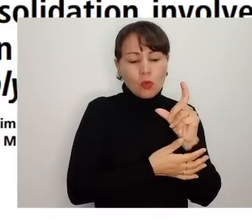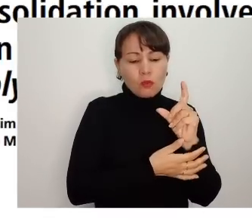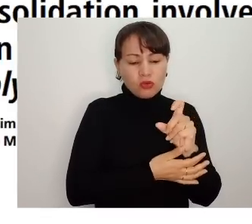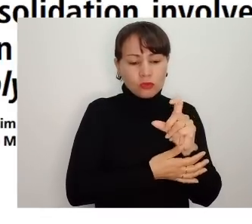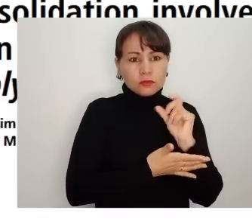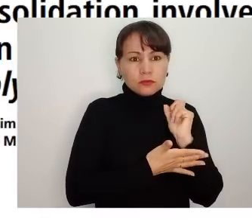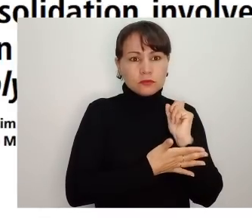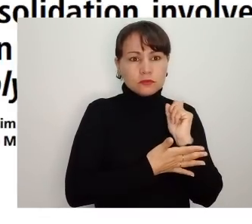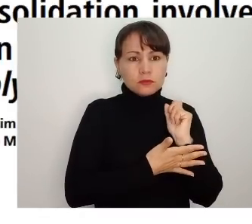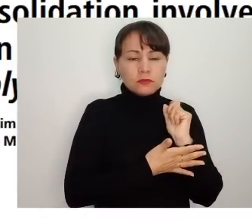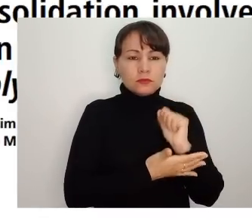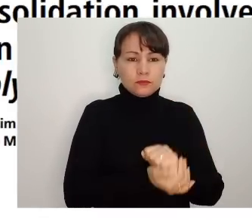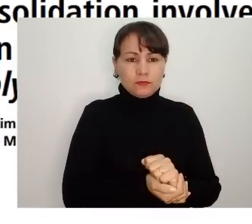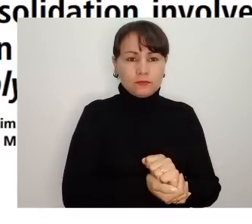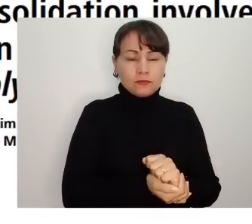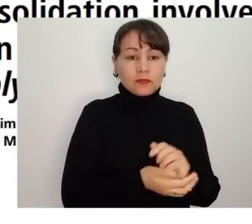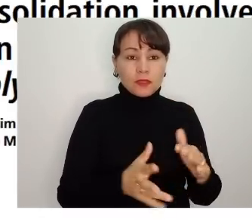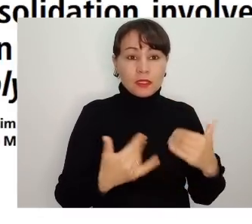respiro.